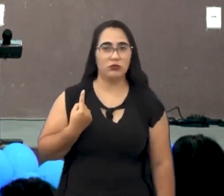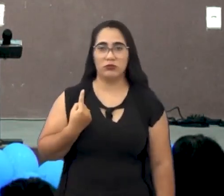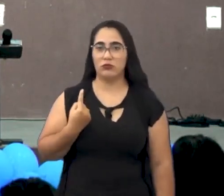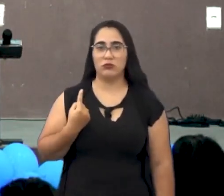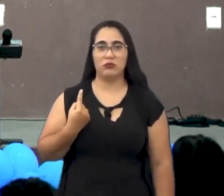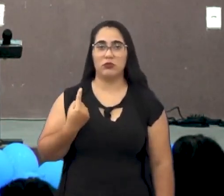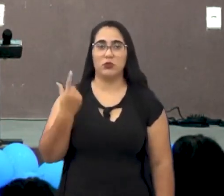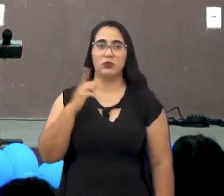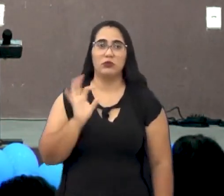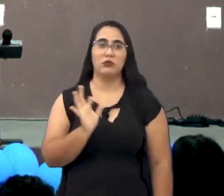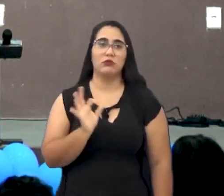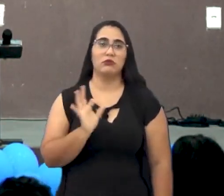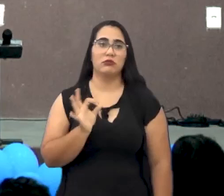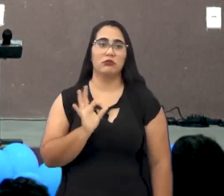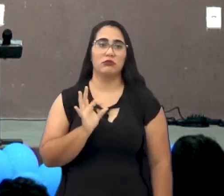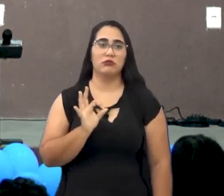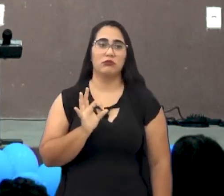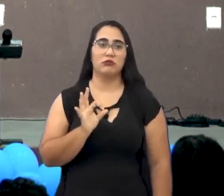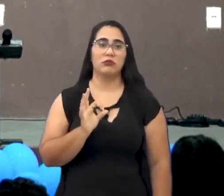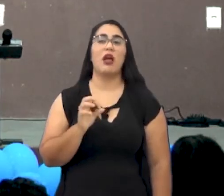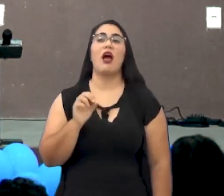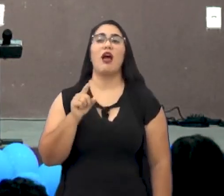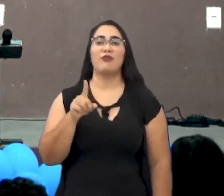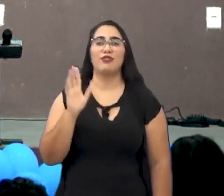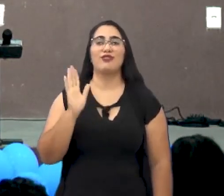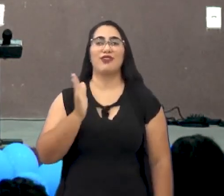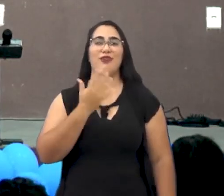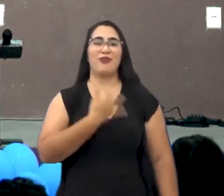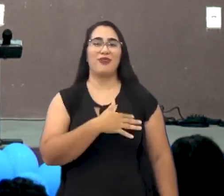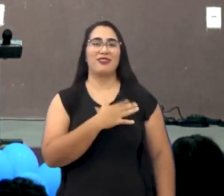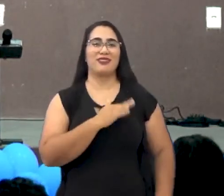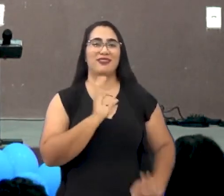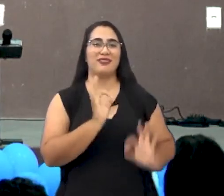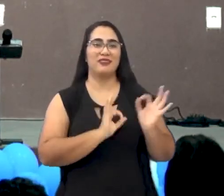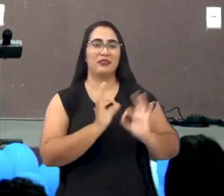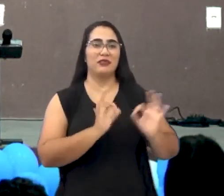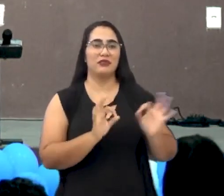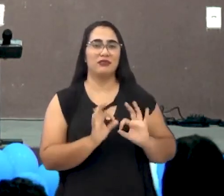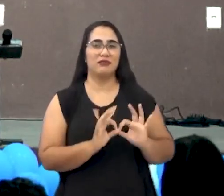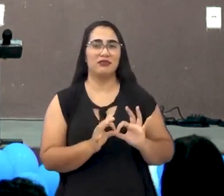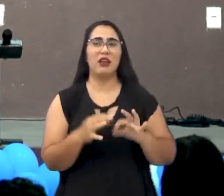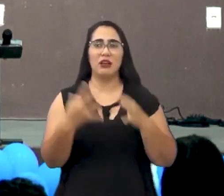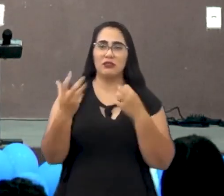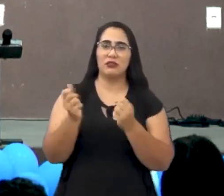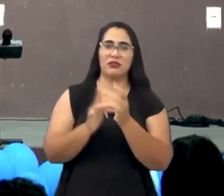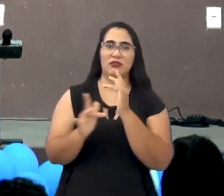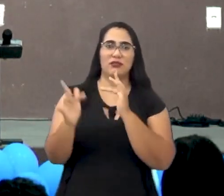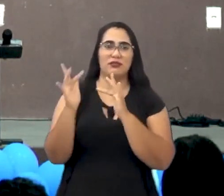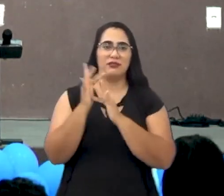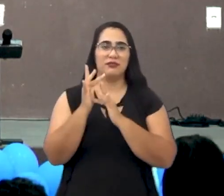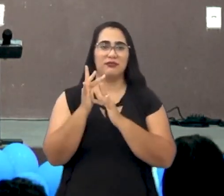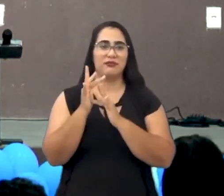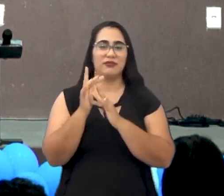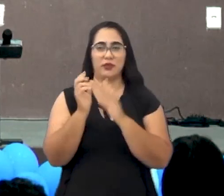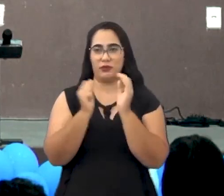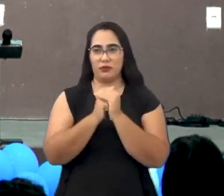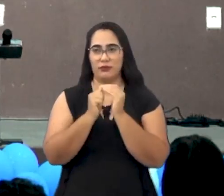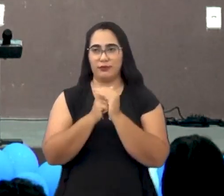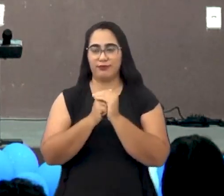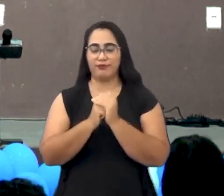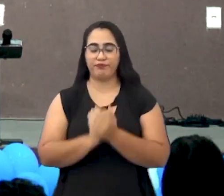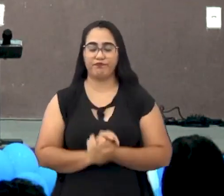sou. Aí você está sendo preparado. Então venha para Jesus. Vamos orar?